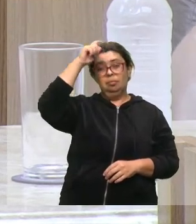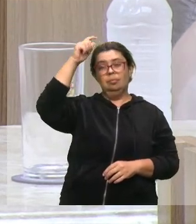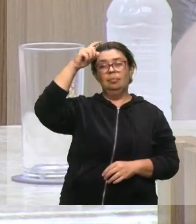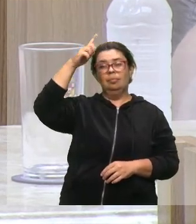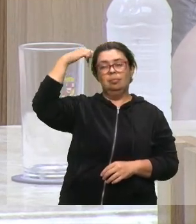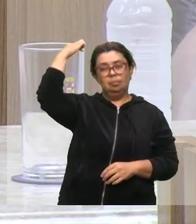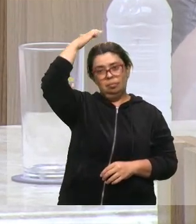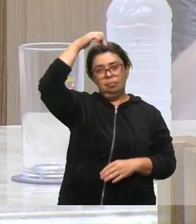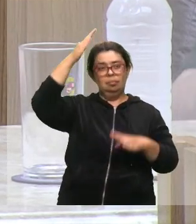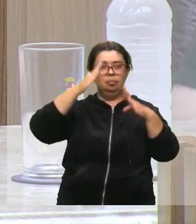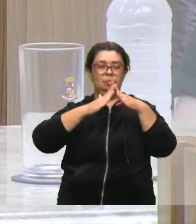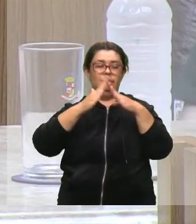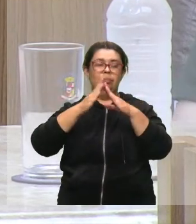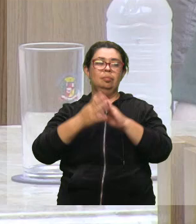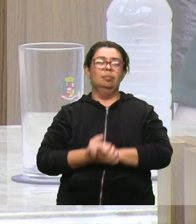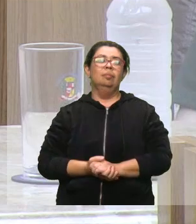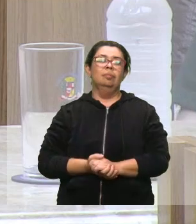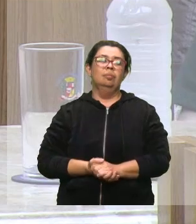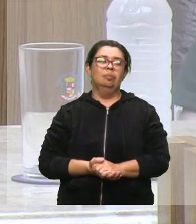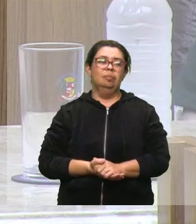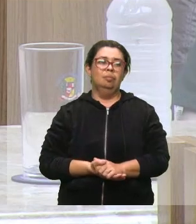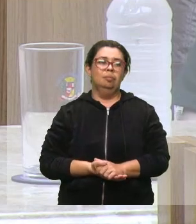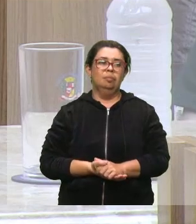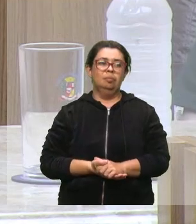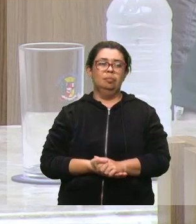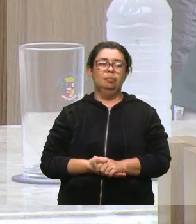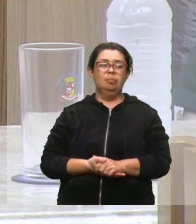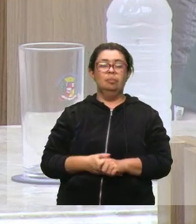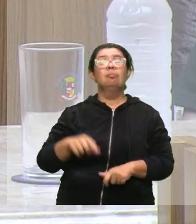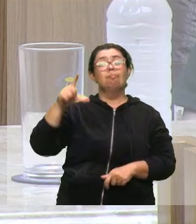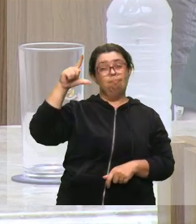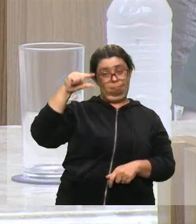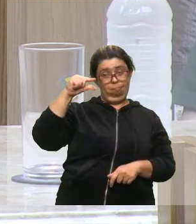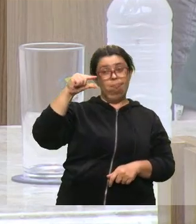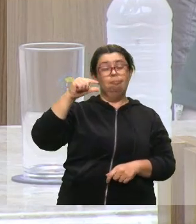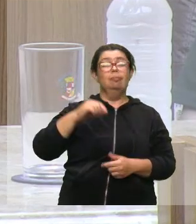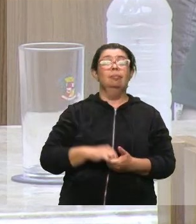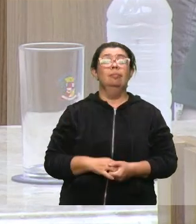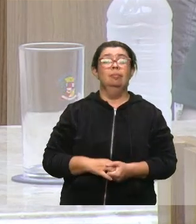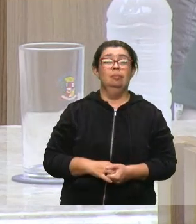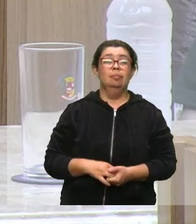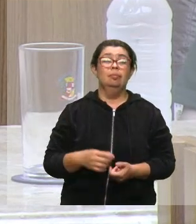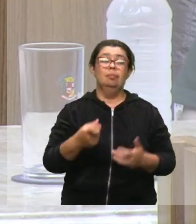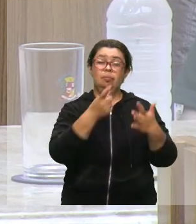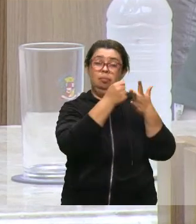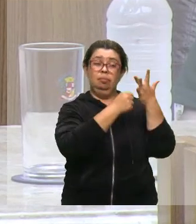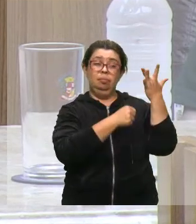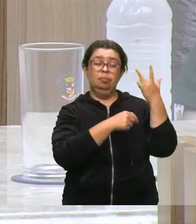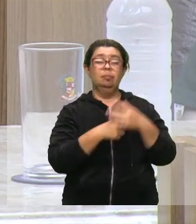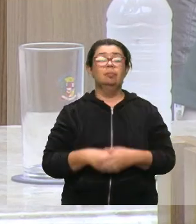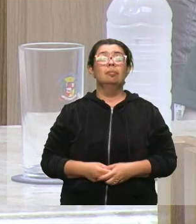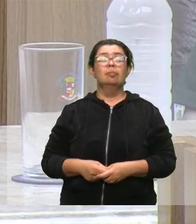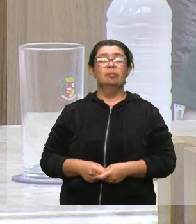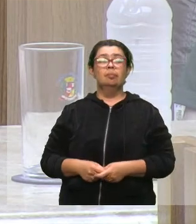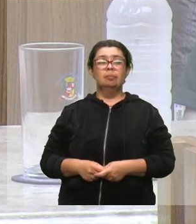de Assis. Então, o corte maior está aqui. Então, a gente